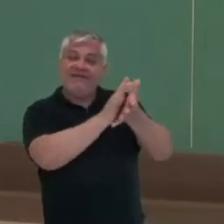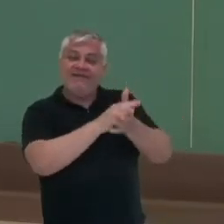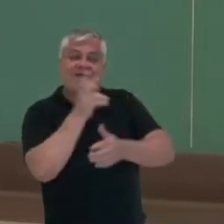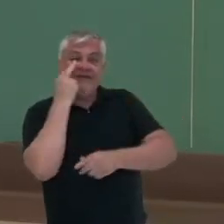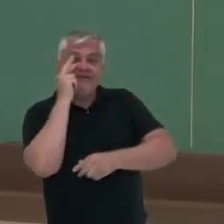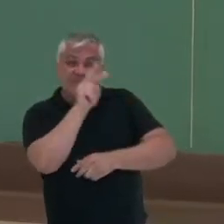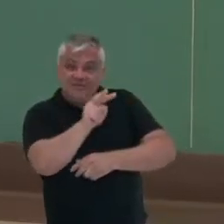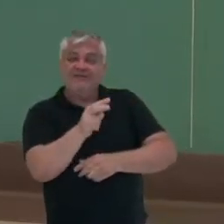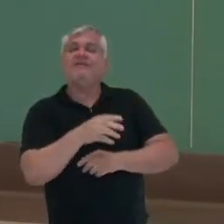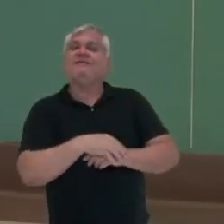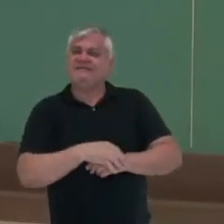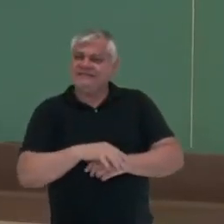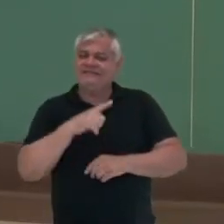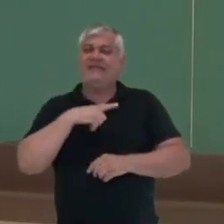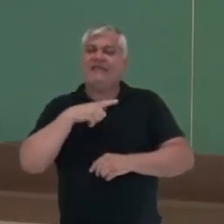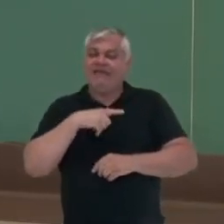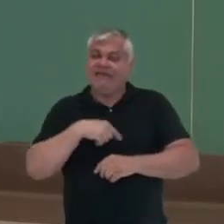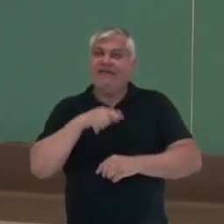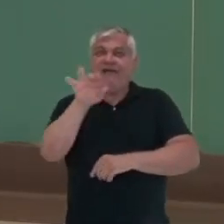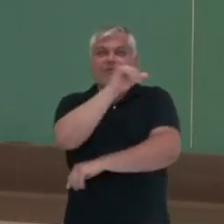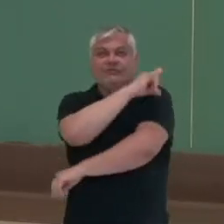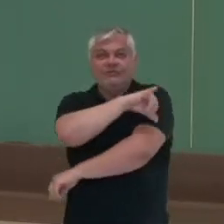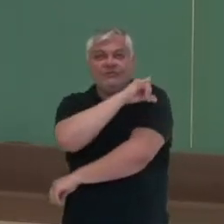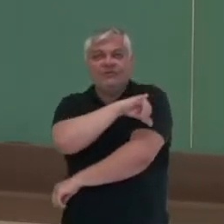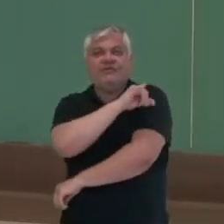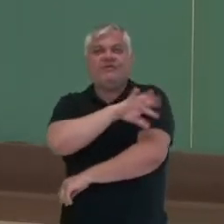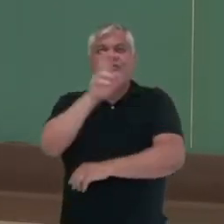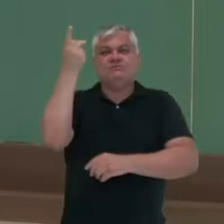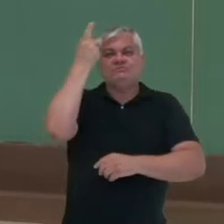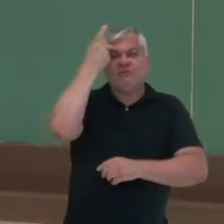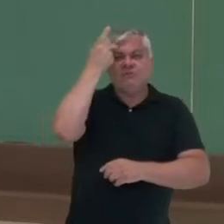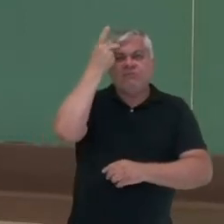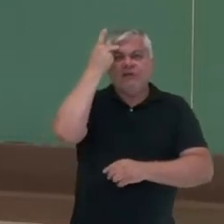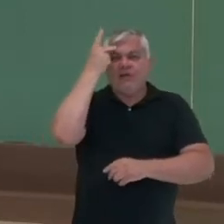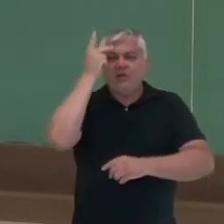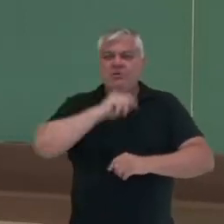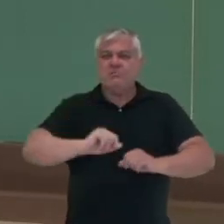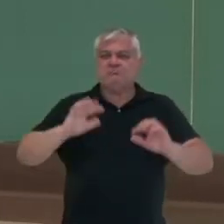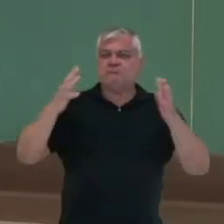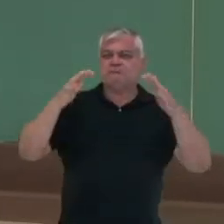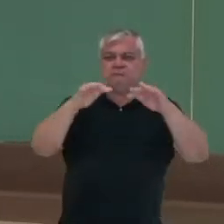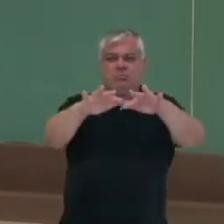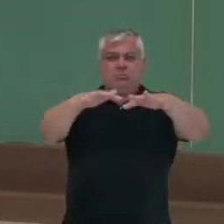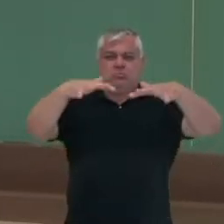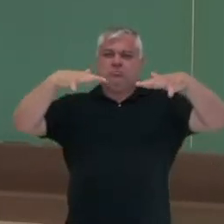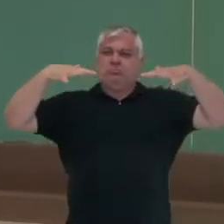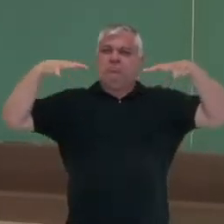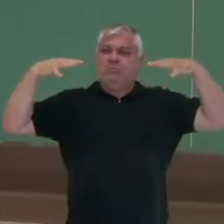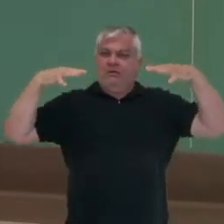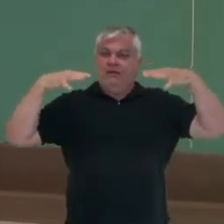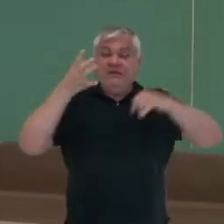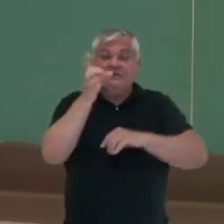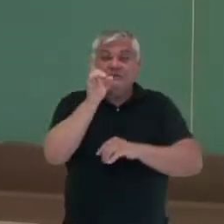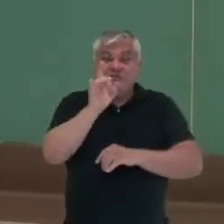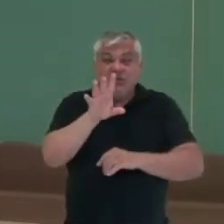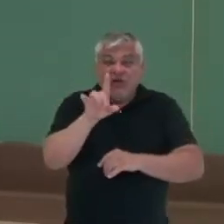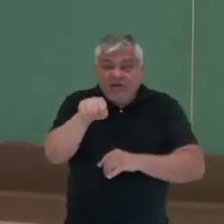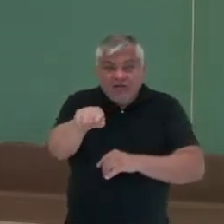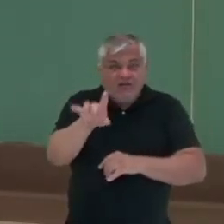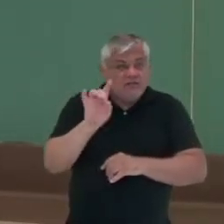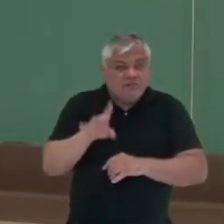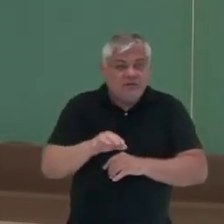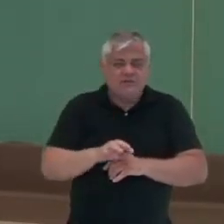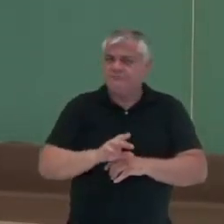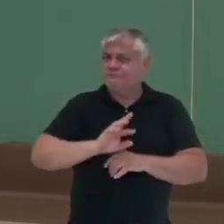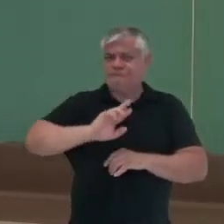transmitir desfiles de carnaval de São Paulo, do Rio de Janeiro, mas não é só aquele carnaval que existe